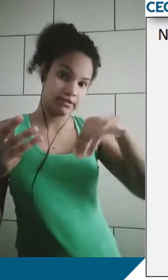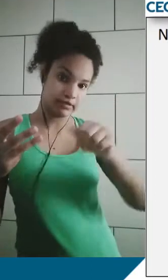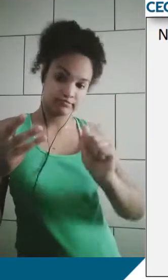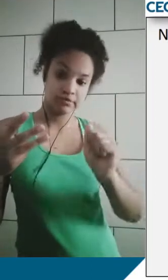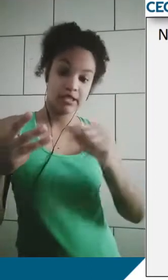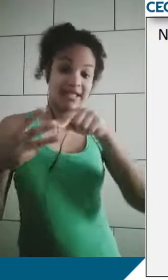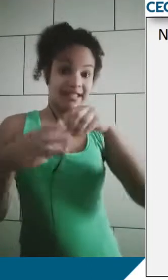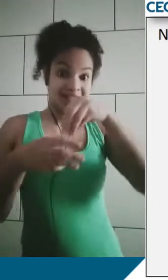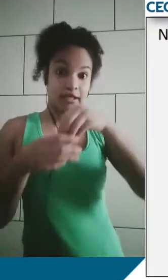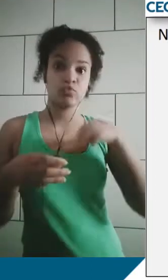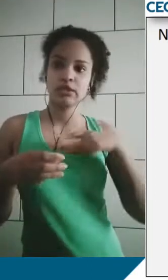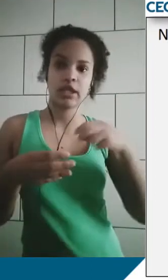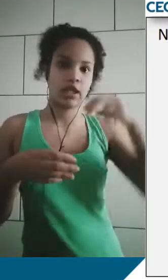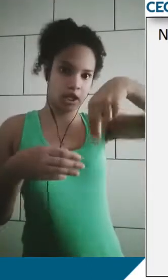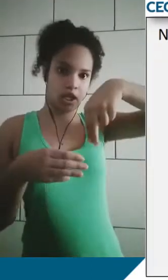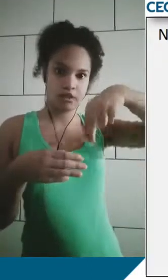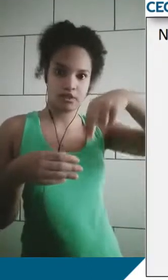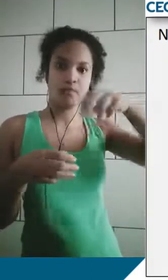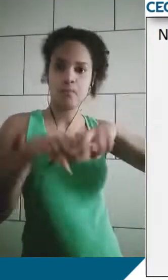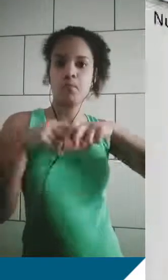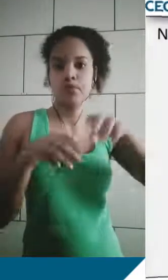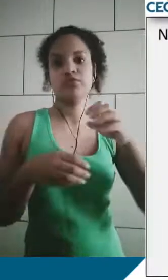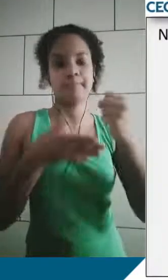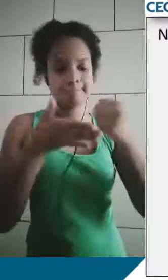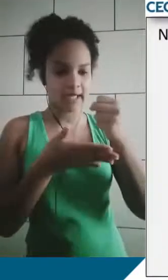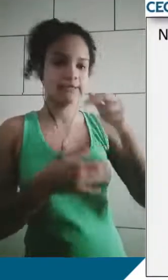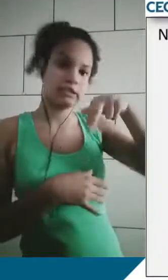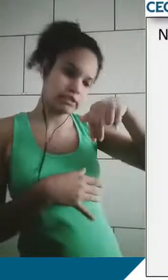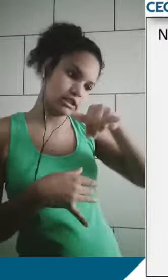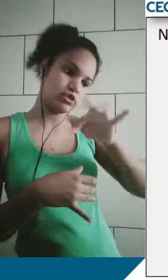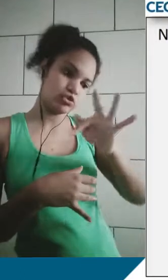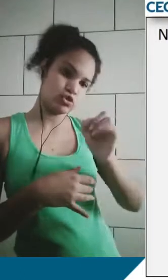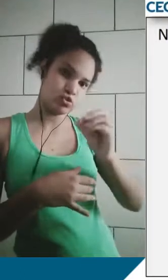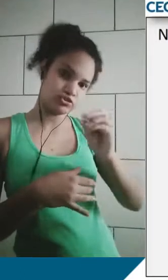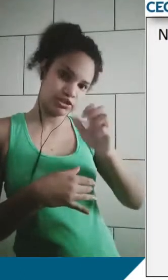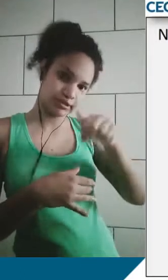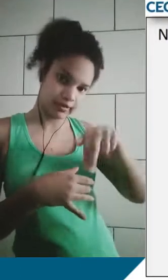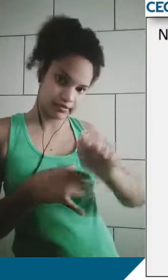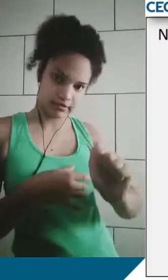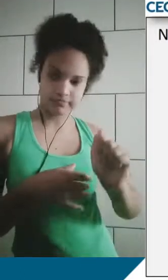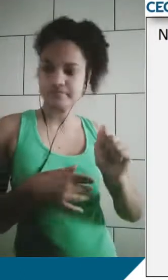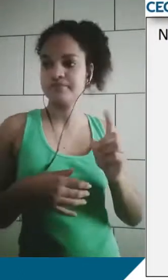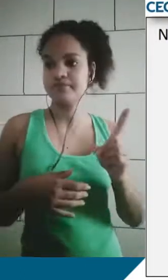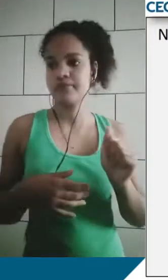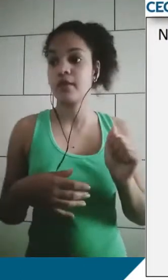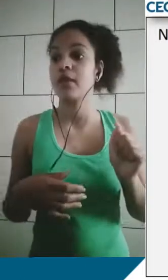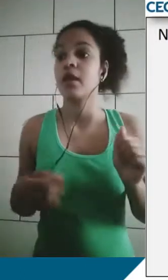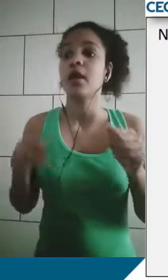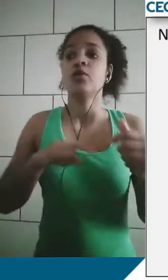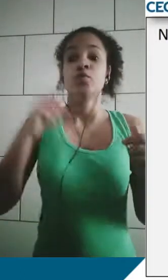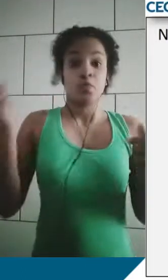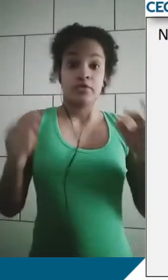por isso são chamadas de bases nitrogenadas. No caso dos nucleotídeos de RNA, o grupamento